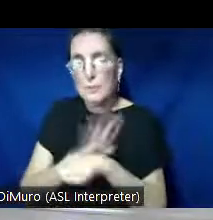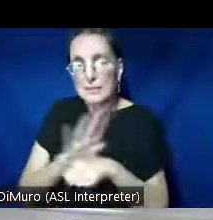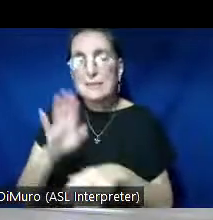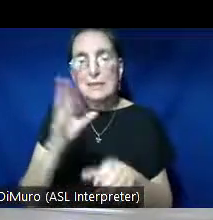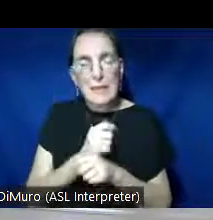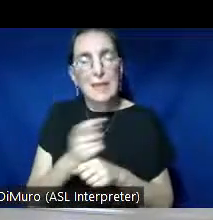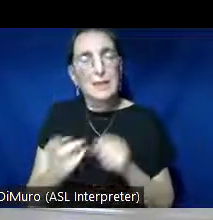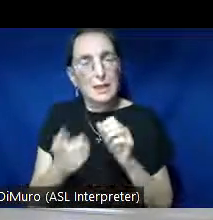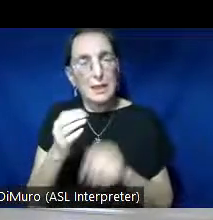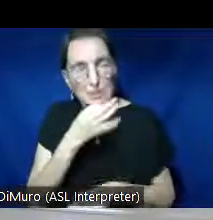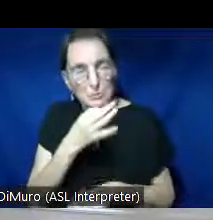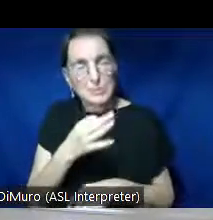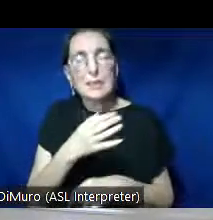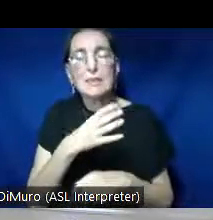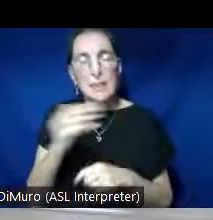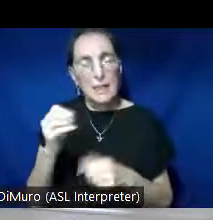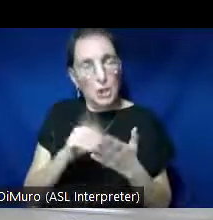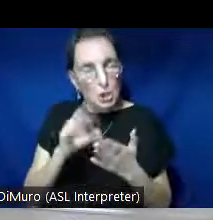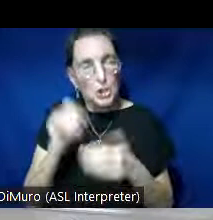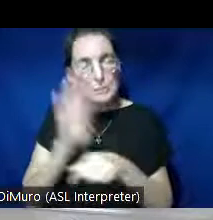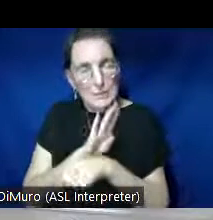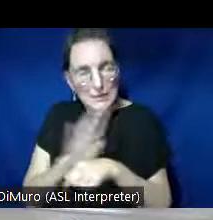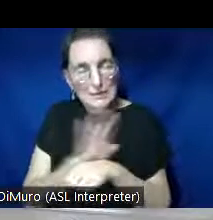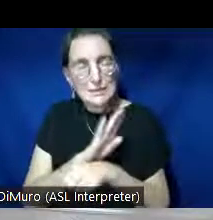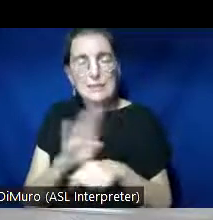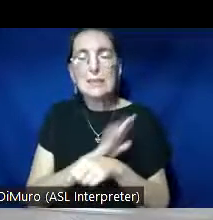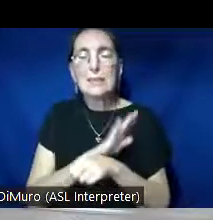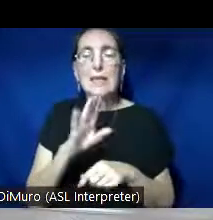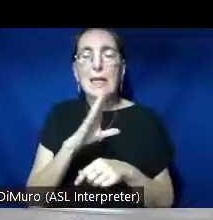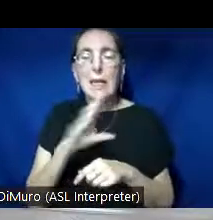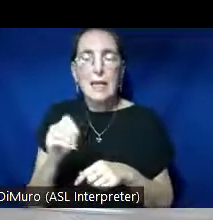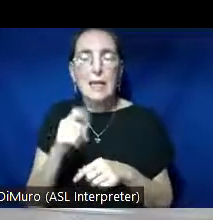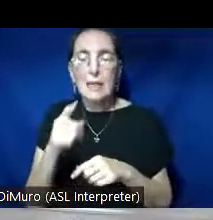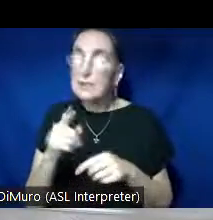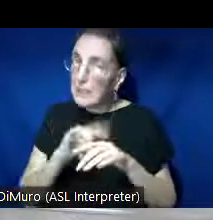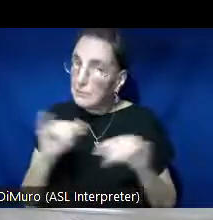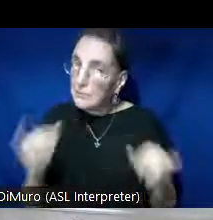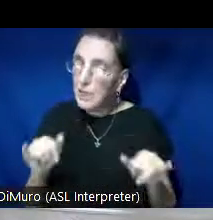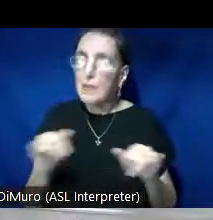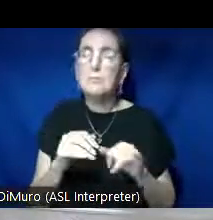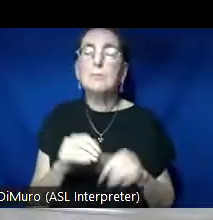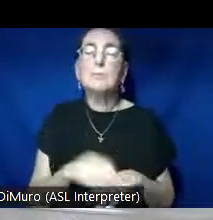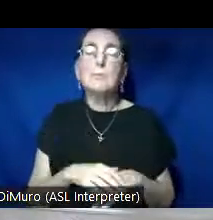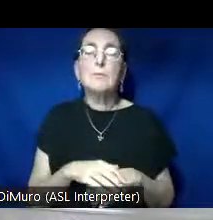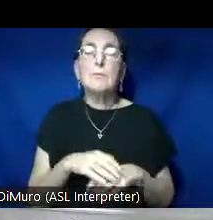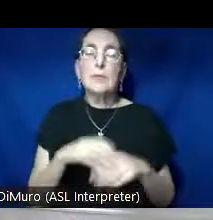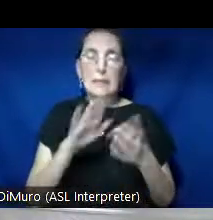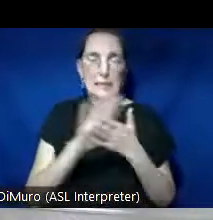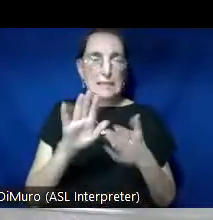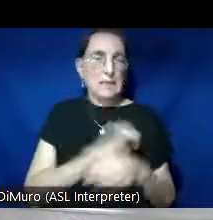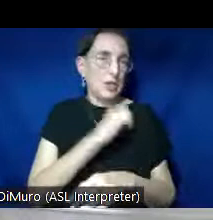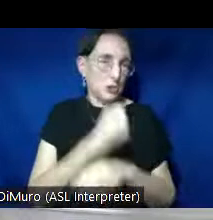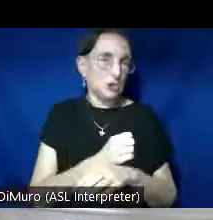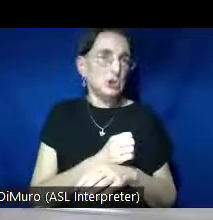minorias têm propriedade de negócios e alcança conhecimento para expandir